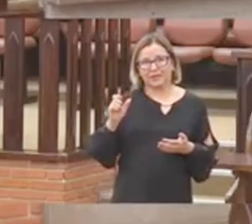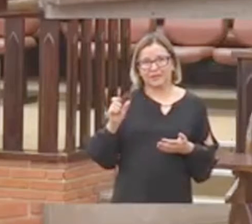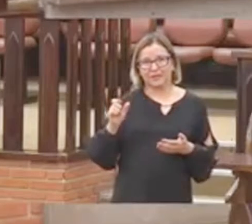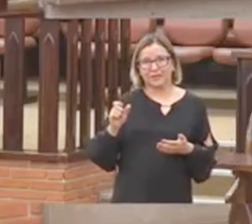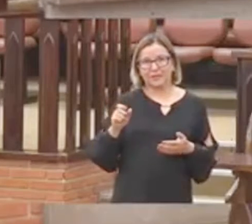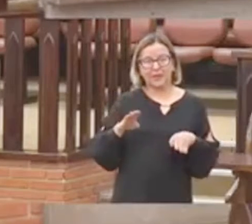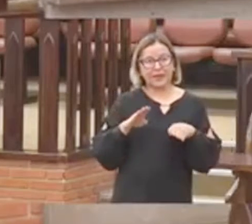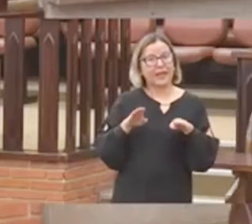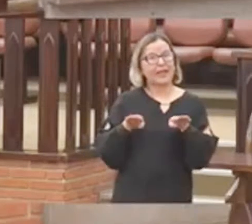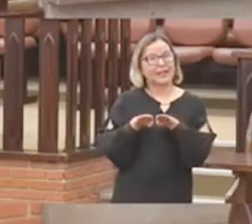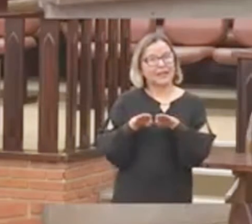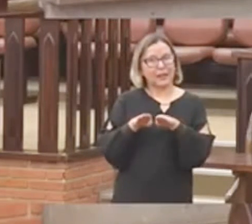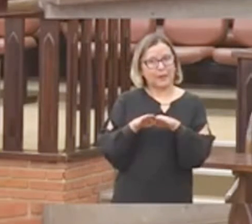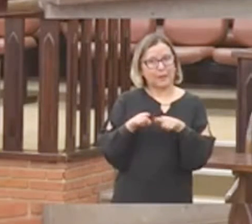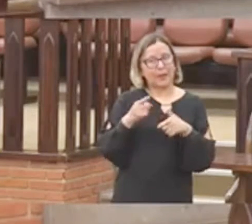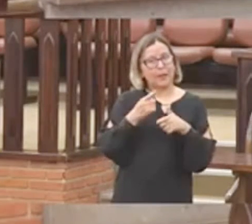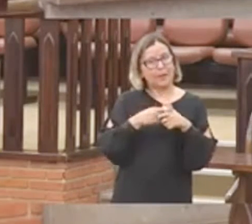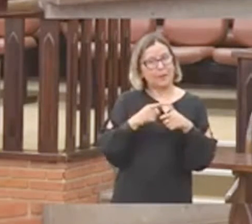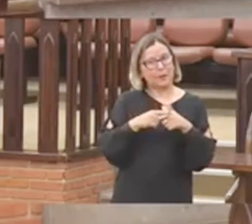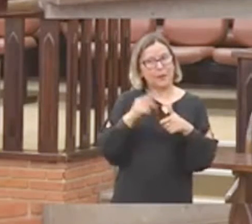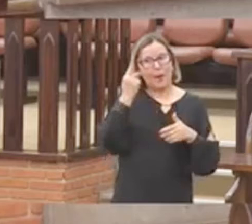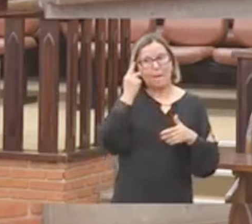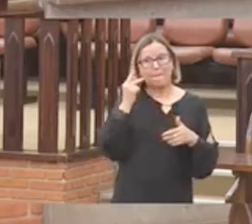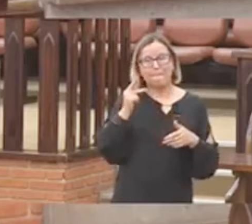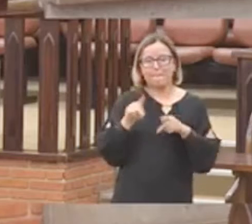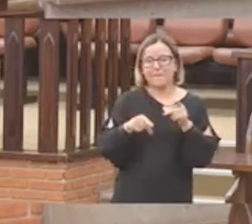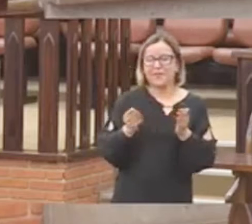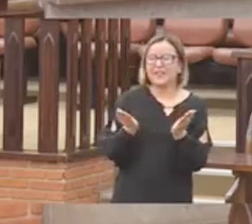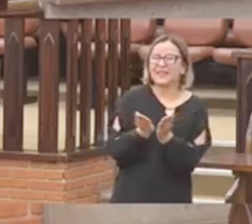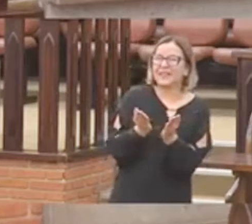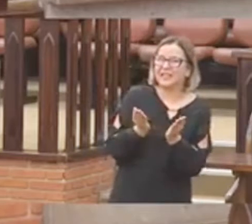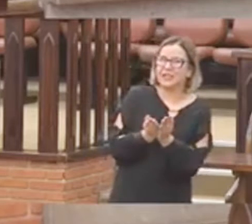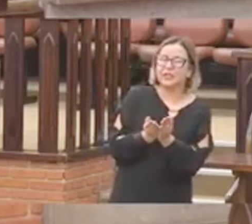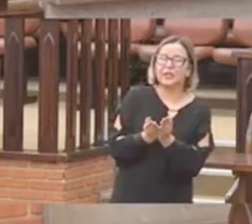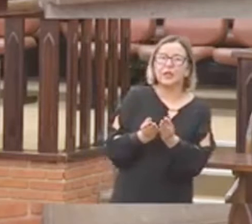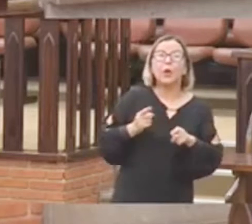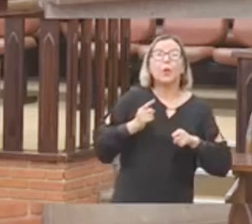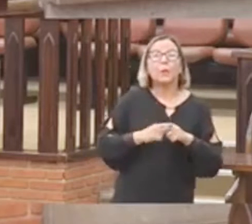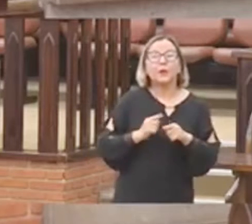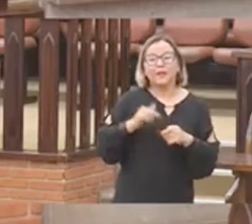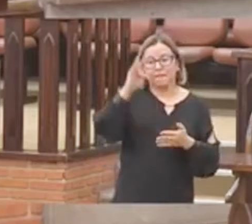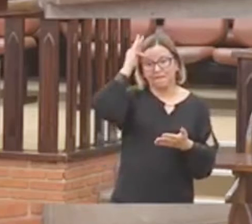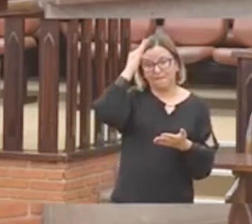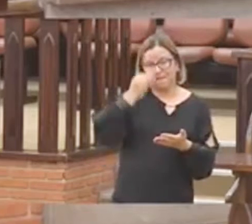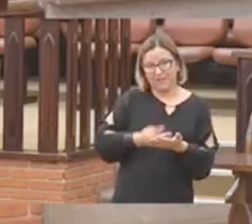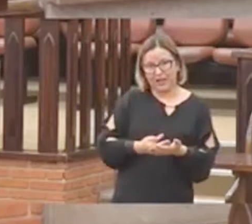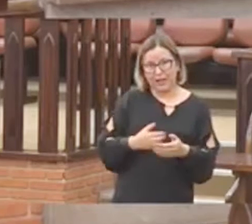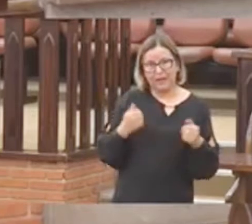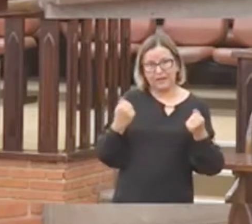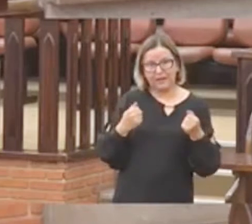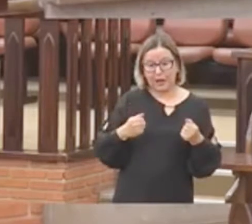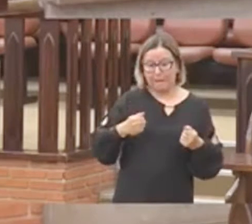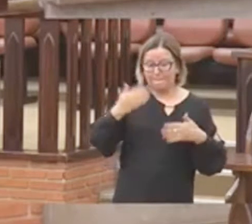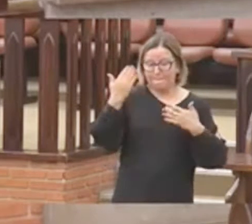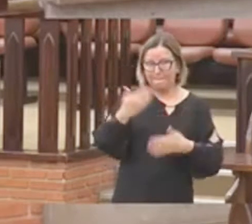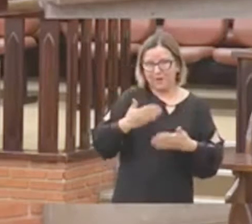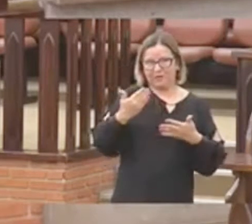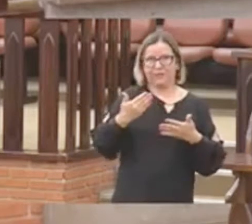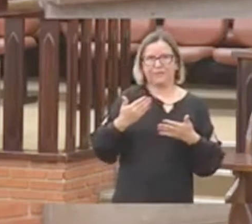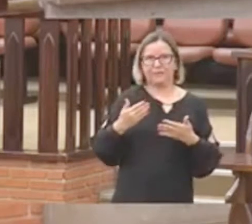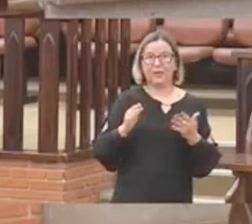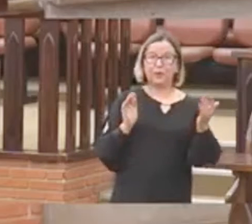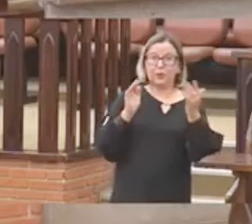cristãos, quando a sua fé é colocada sob prova. O objetivo deste estudo não